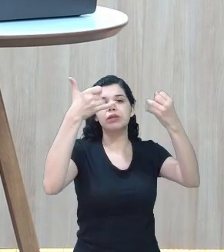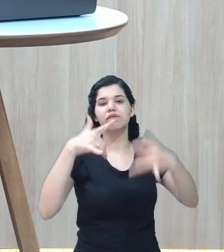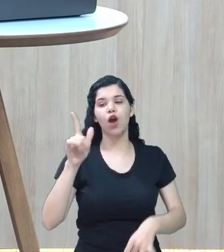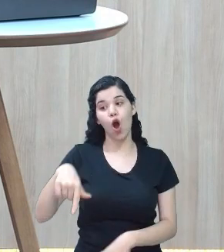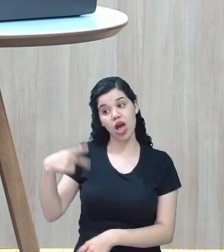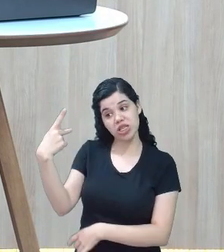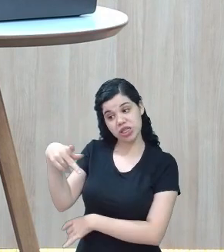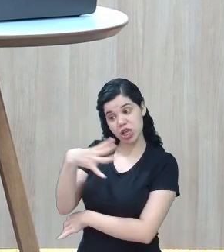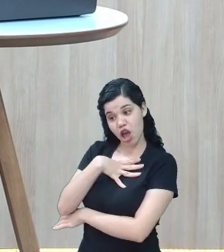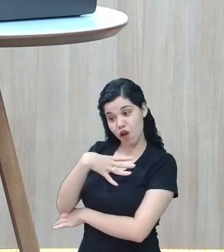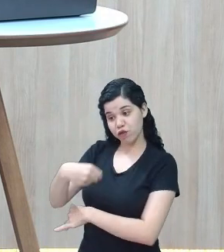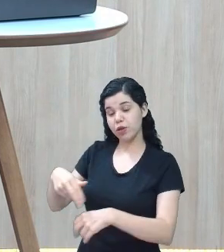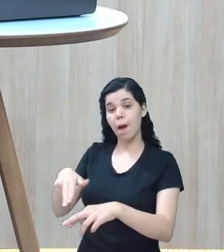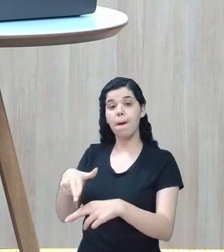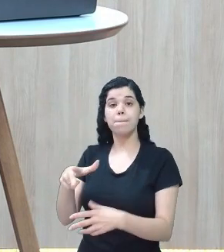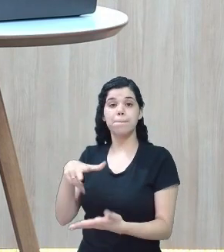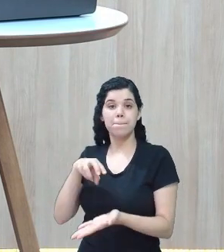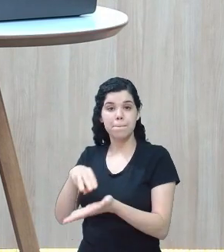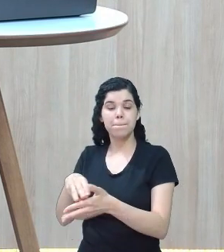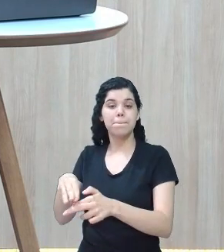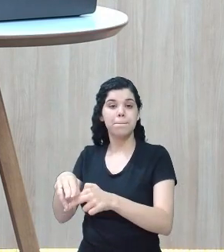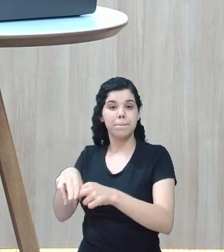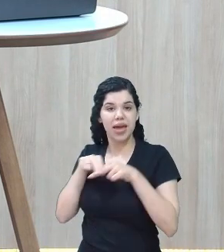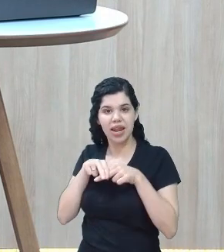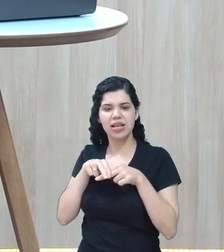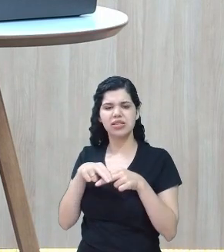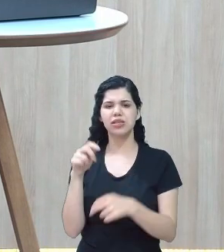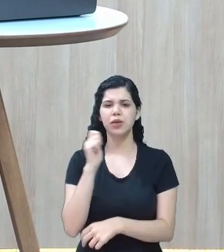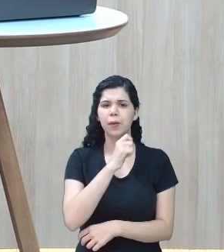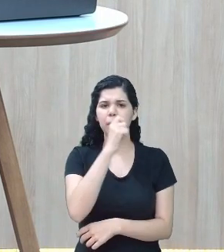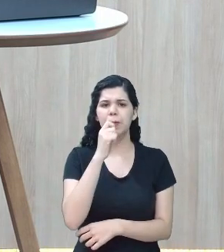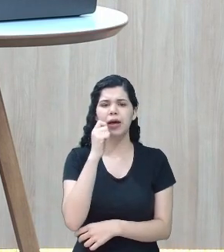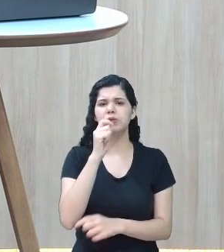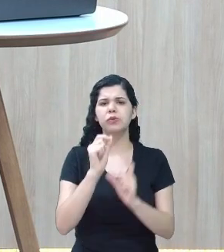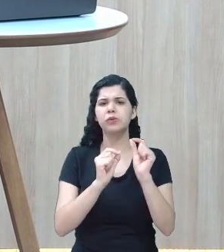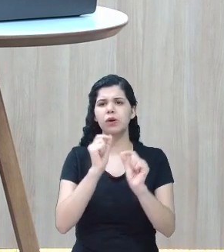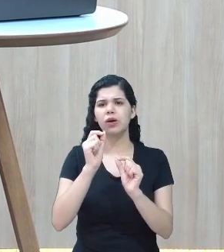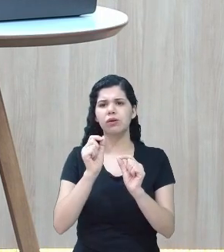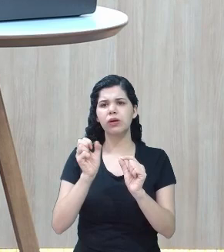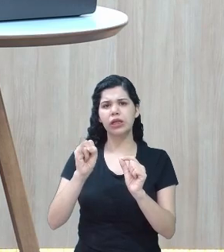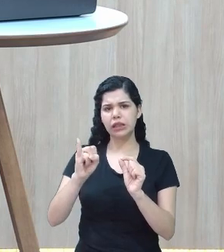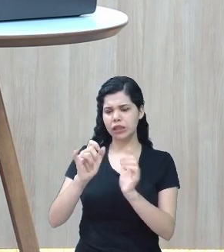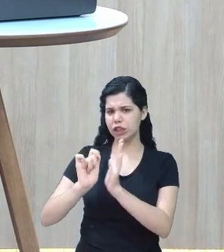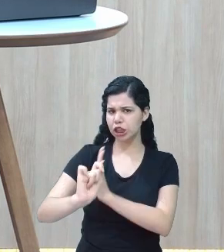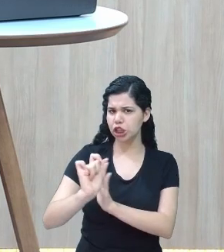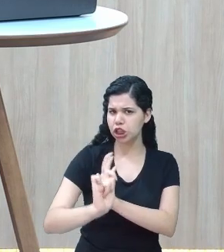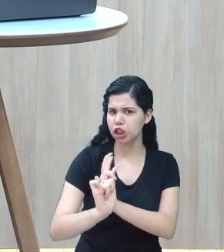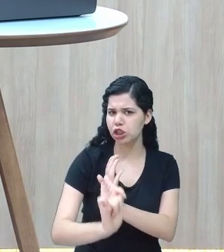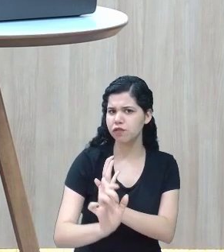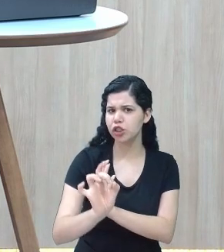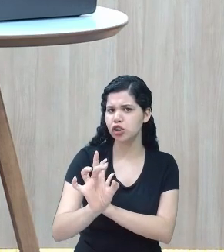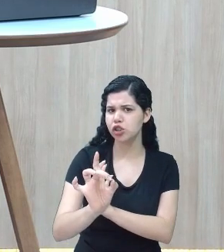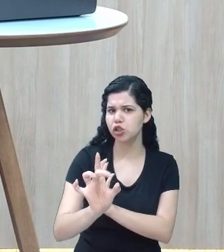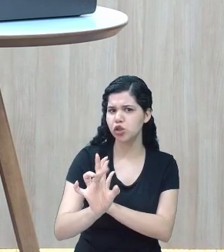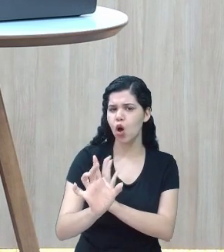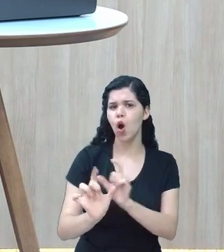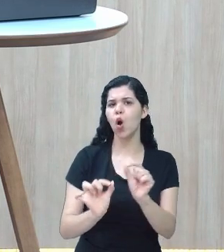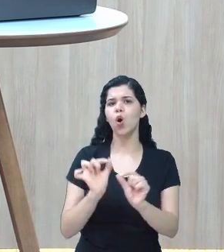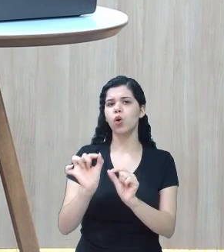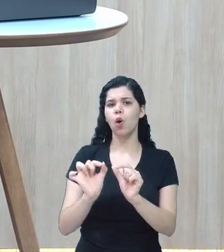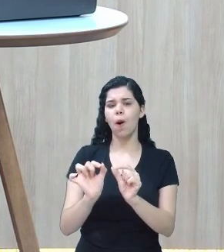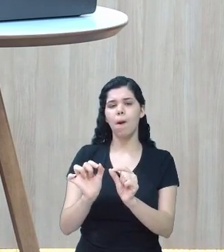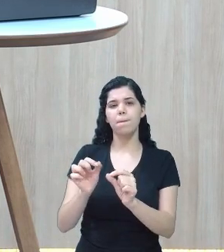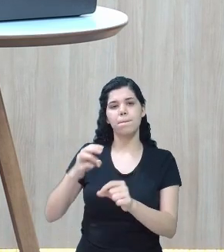seu filho merece batom. Ora, se a gente só escrever isso, a gente vai usar